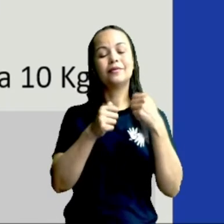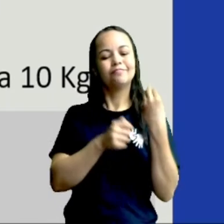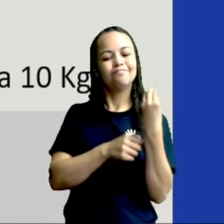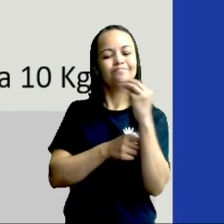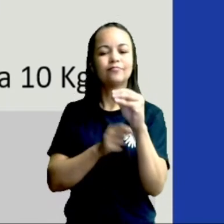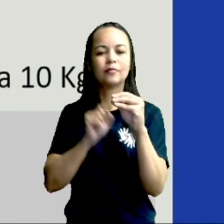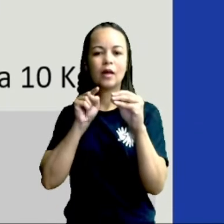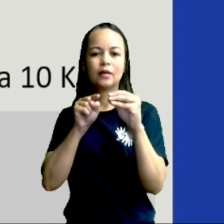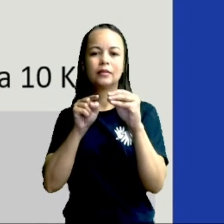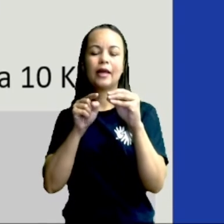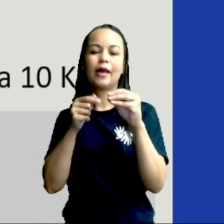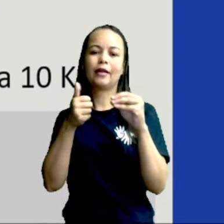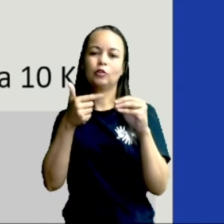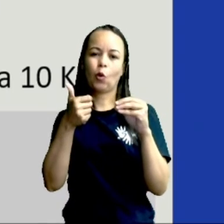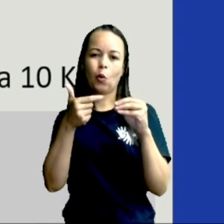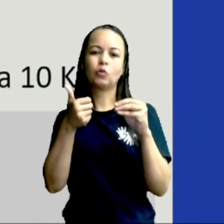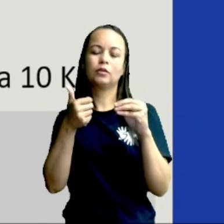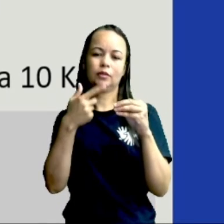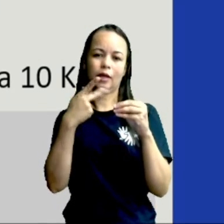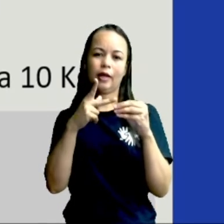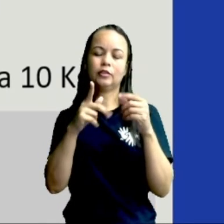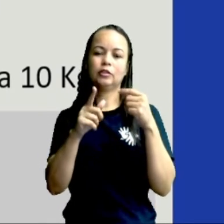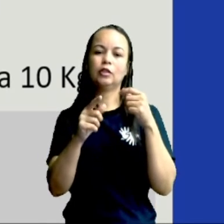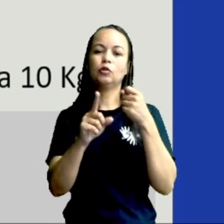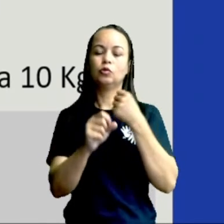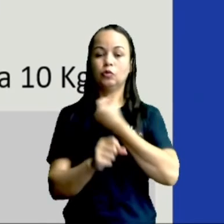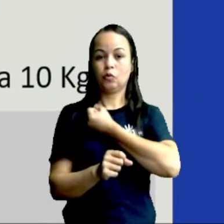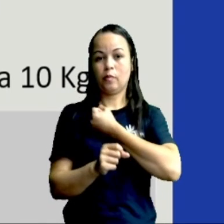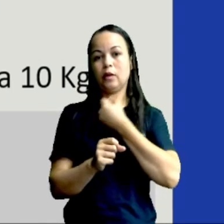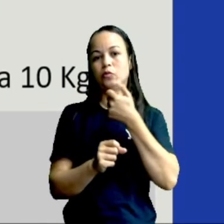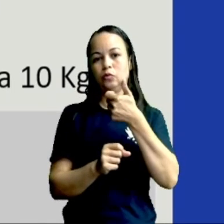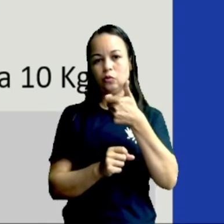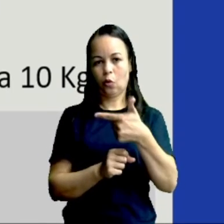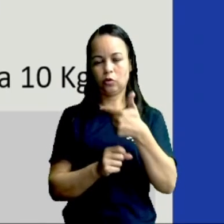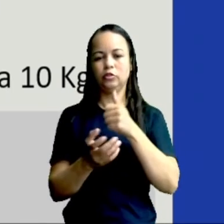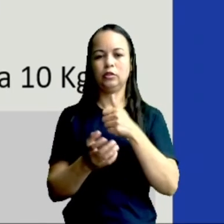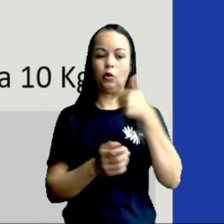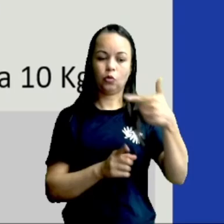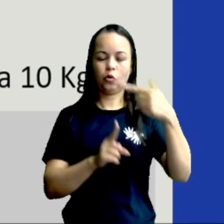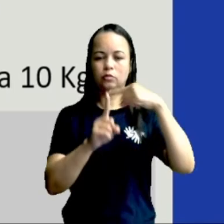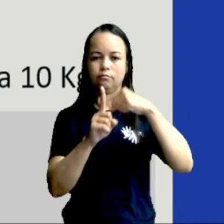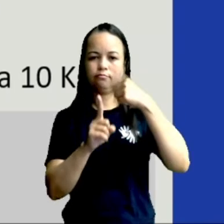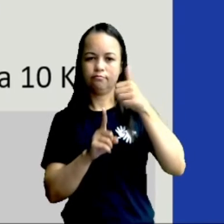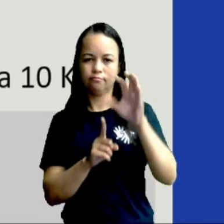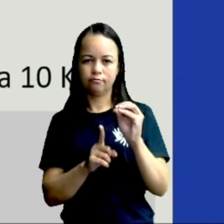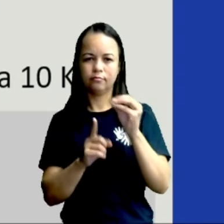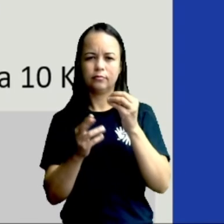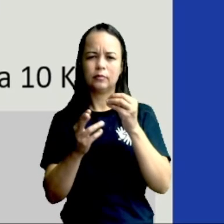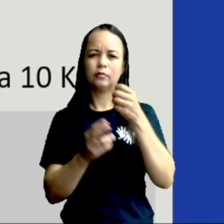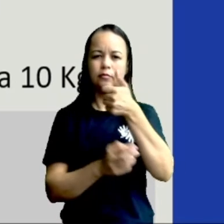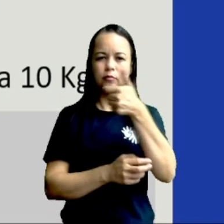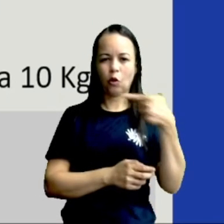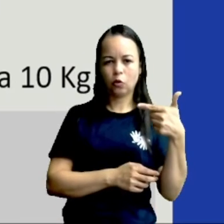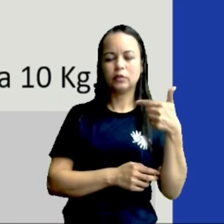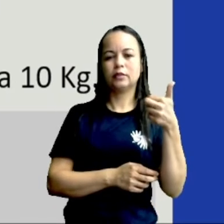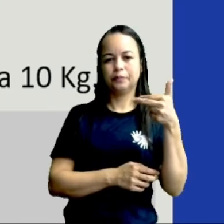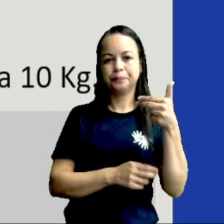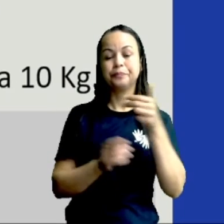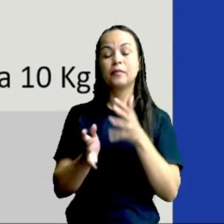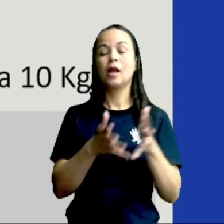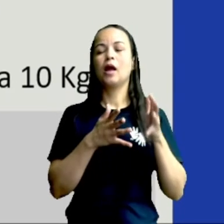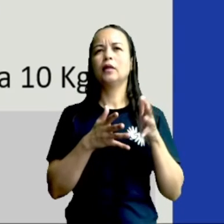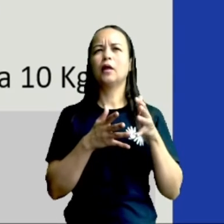dê 12 também a esse número 2. 2 mais 10, 12. Então, professora, tem alguma tática aí que eu